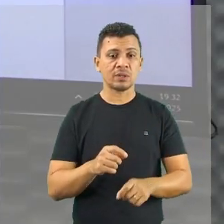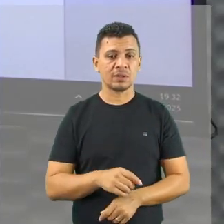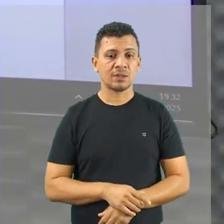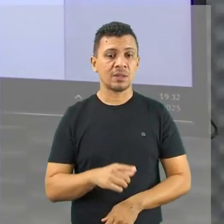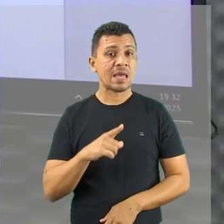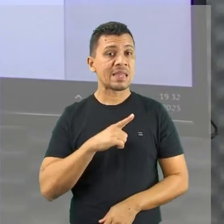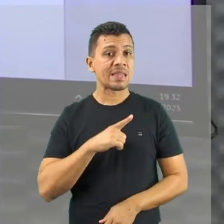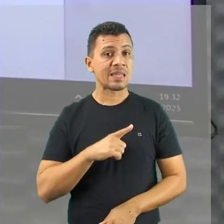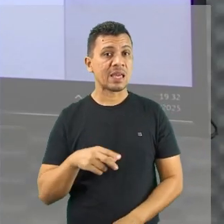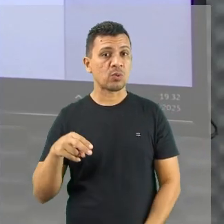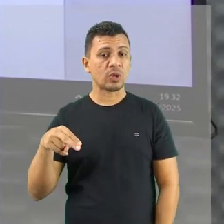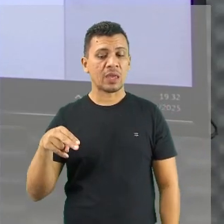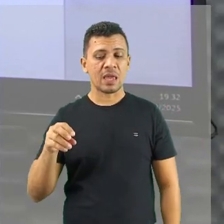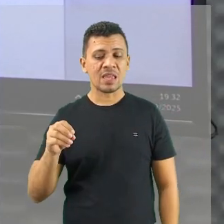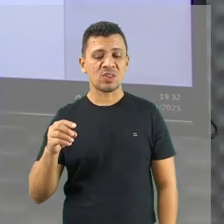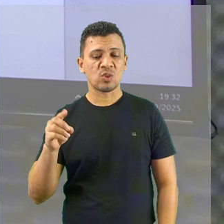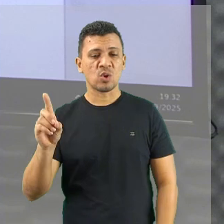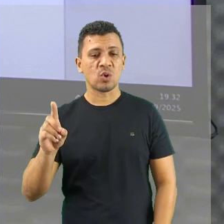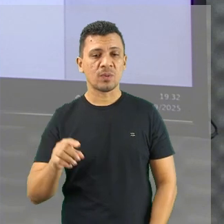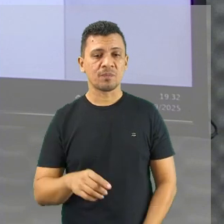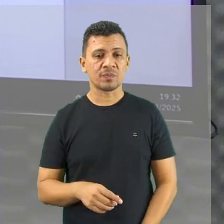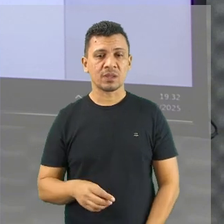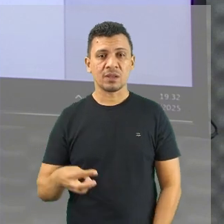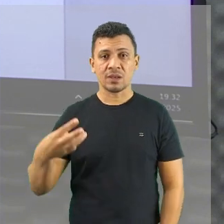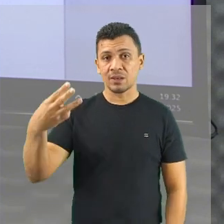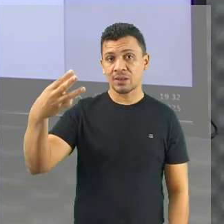ó. O primeiro é 30,